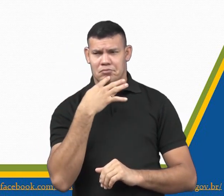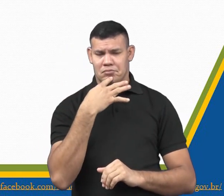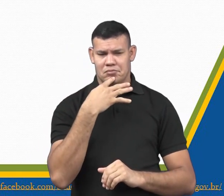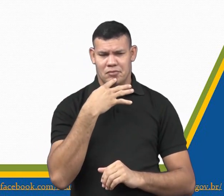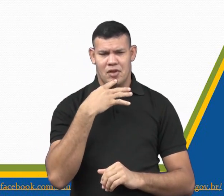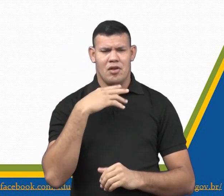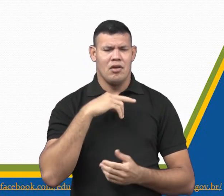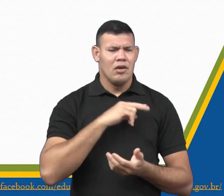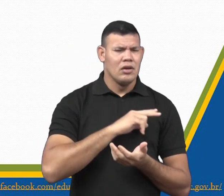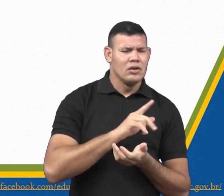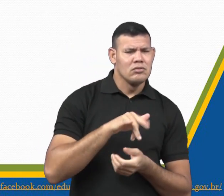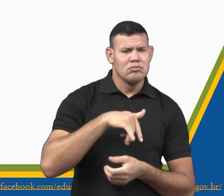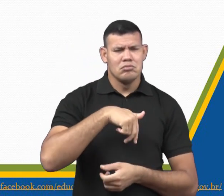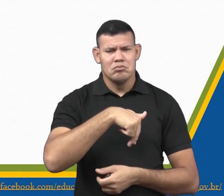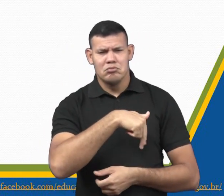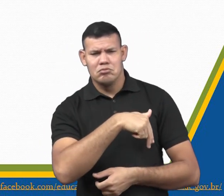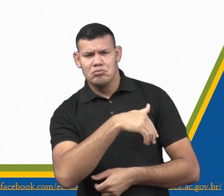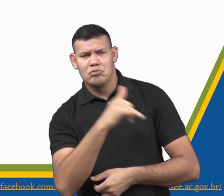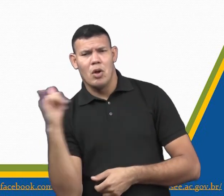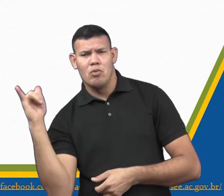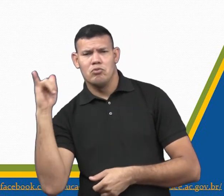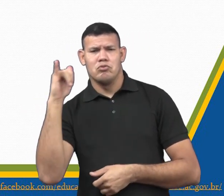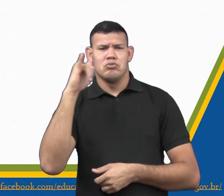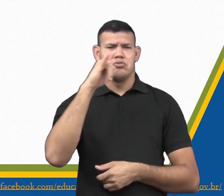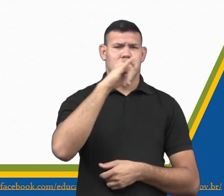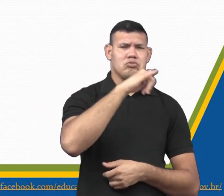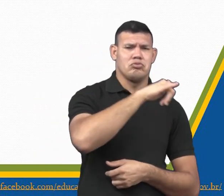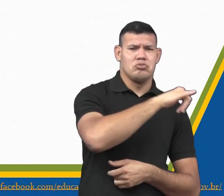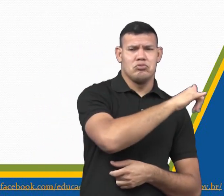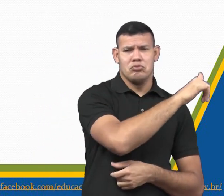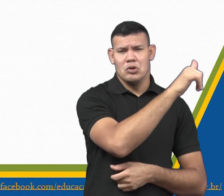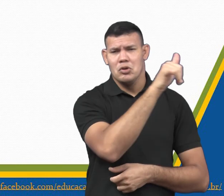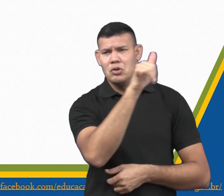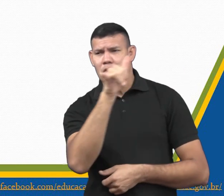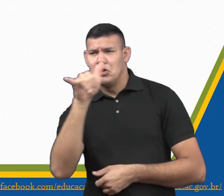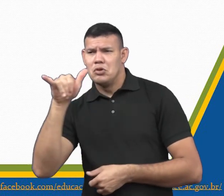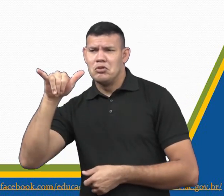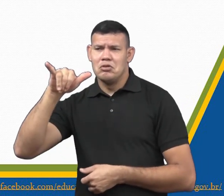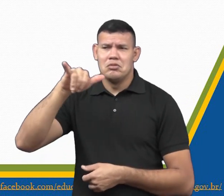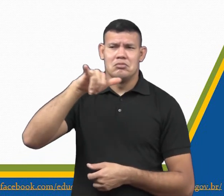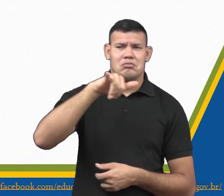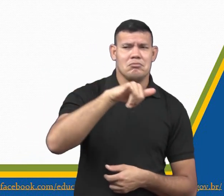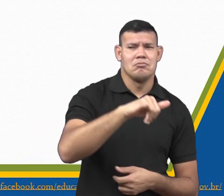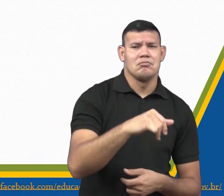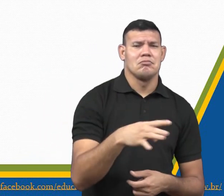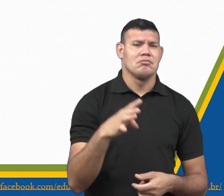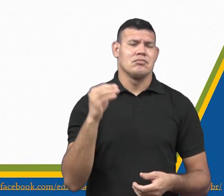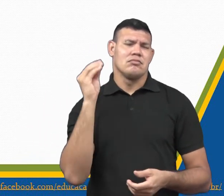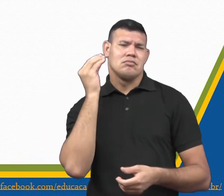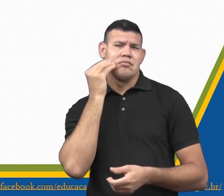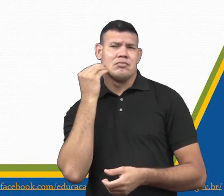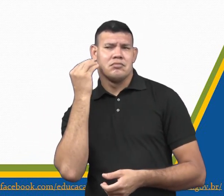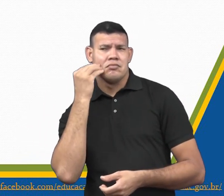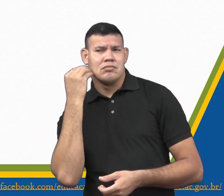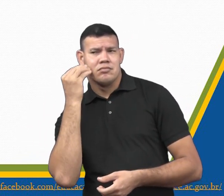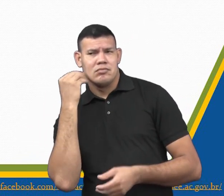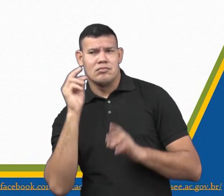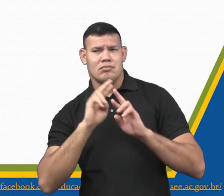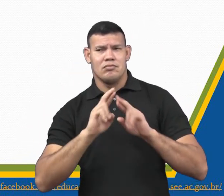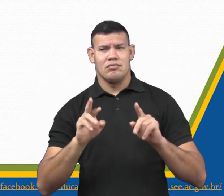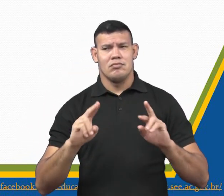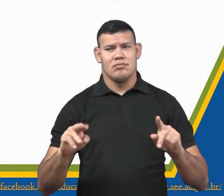próximos, distantes. É uma ocasião excepcional para abrir-se para o novo que esses momentos